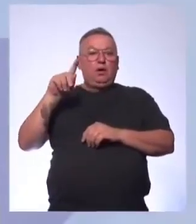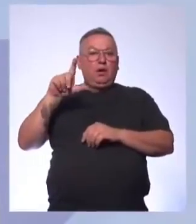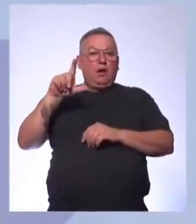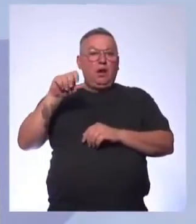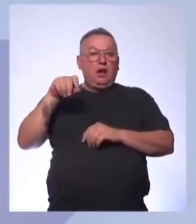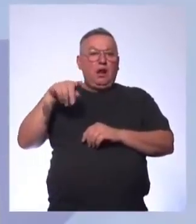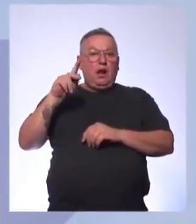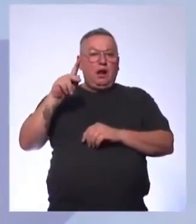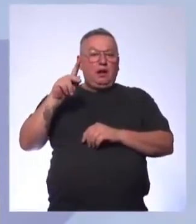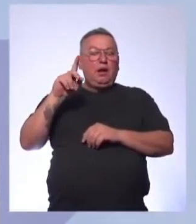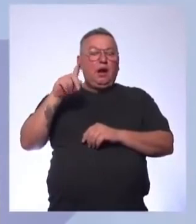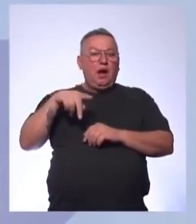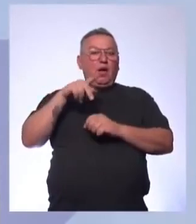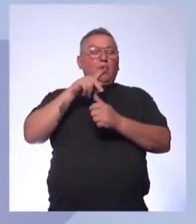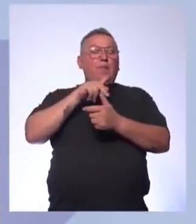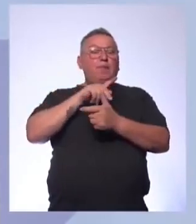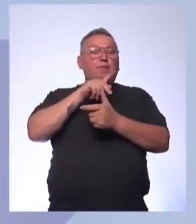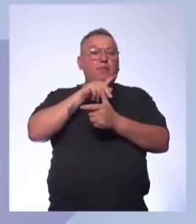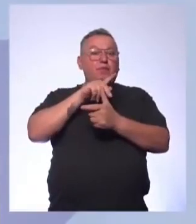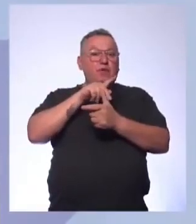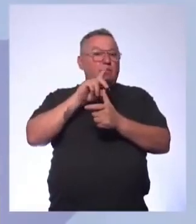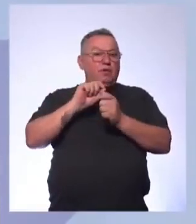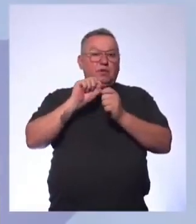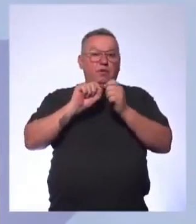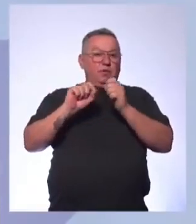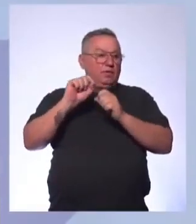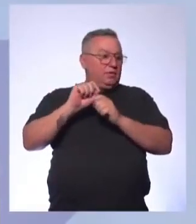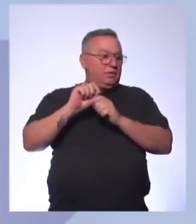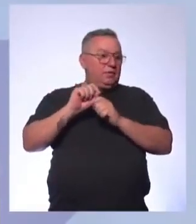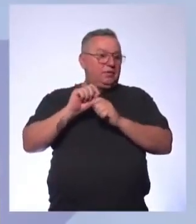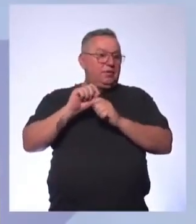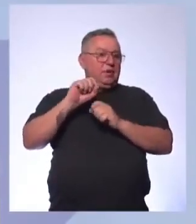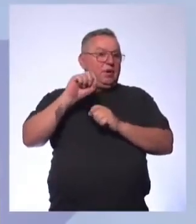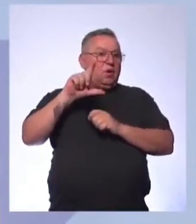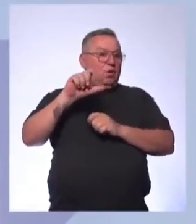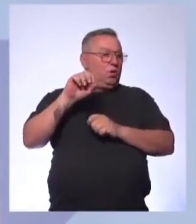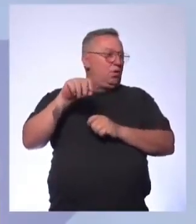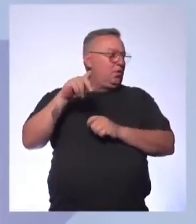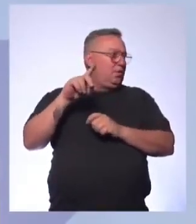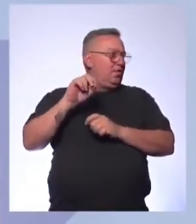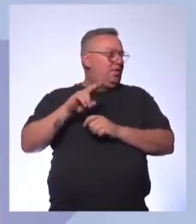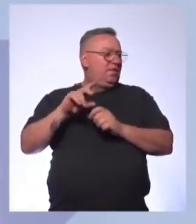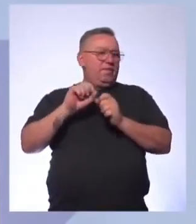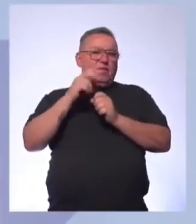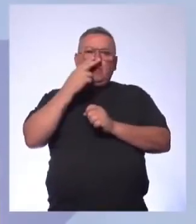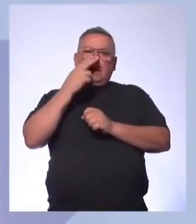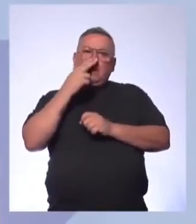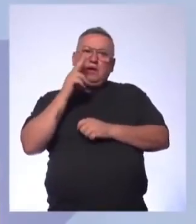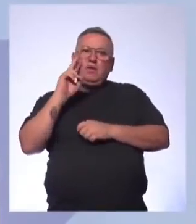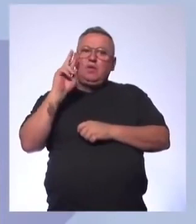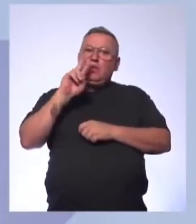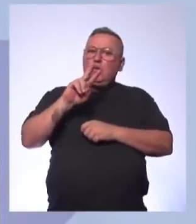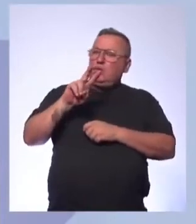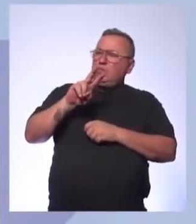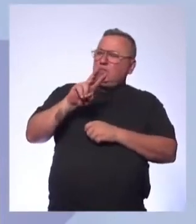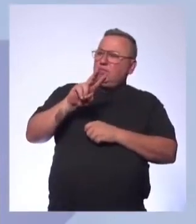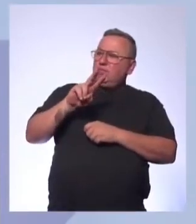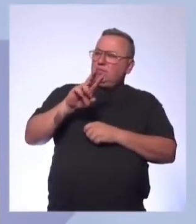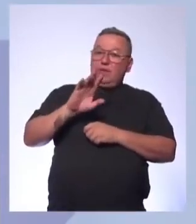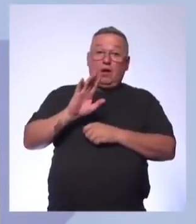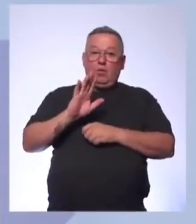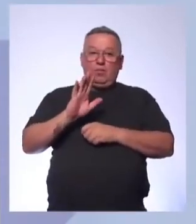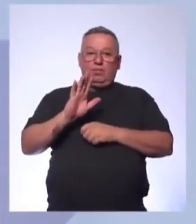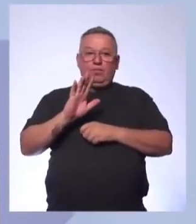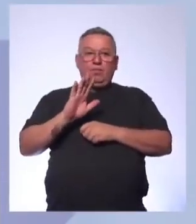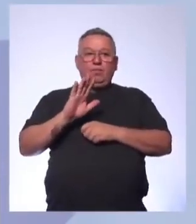uma preposição? Então, que não pode esquecer ele. Se colocar só o look, vai parecer que eu olho, né? I look, eu olho.